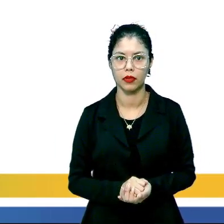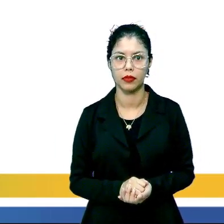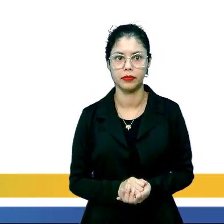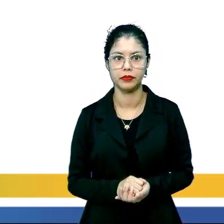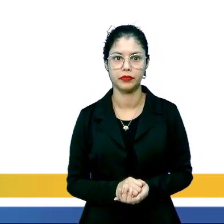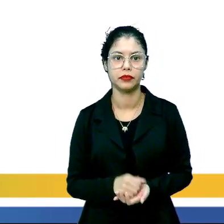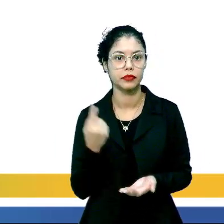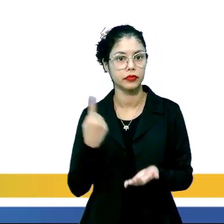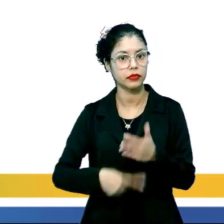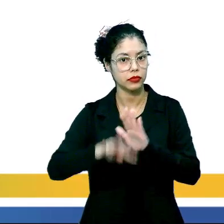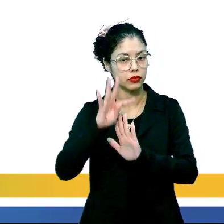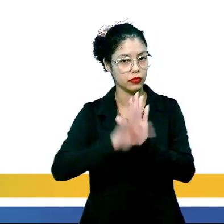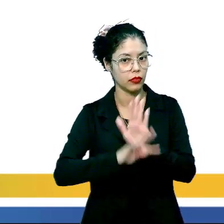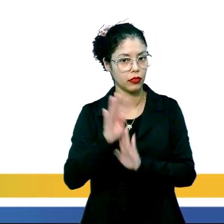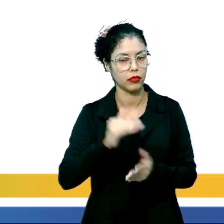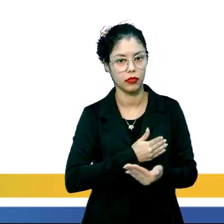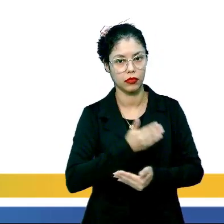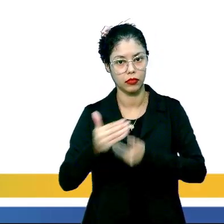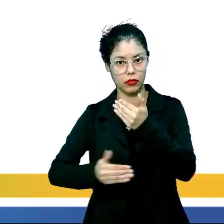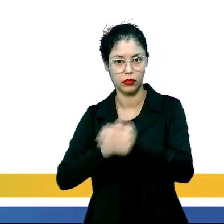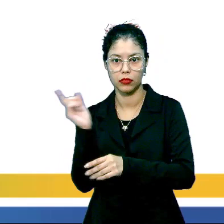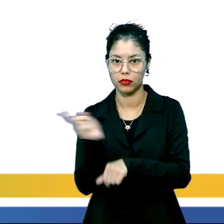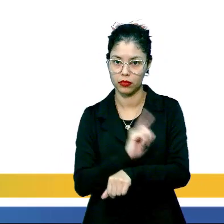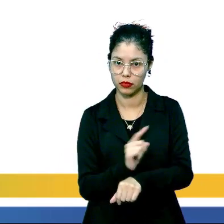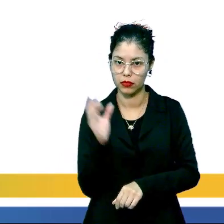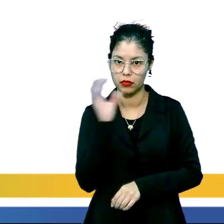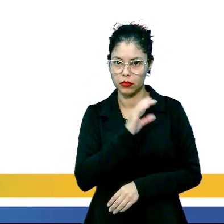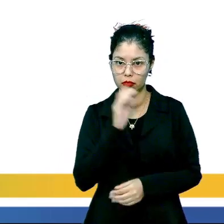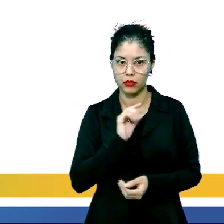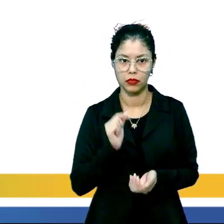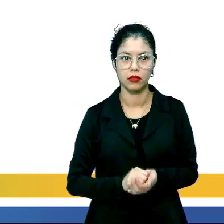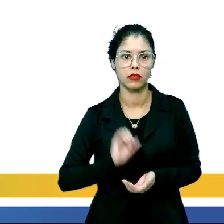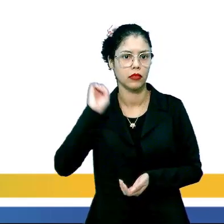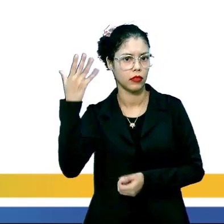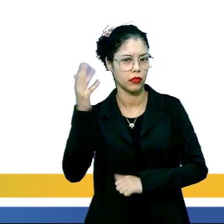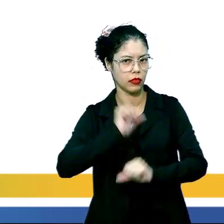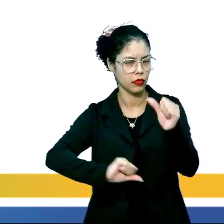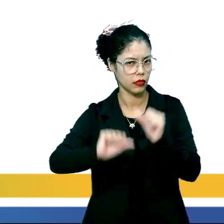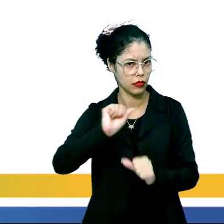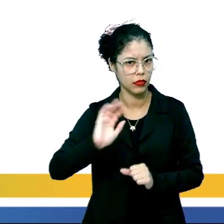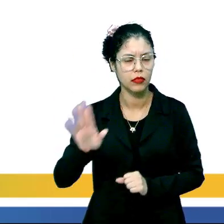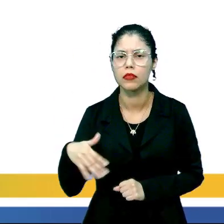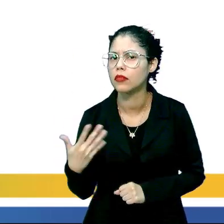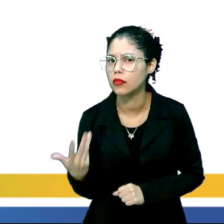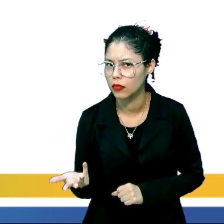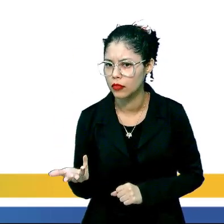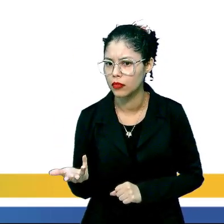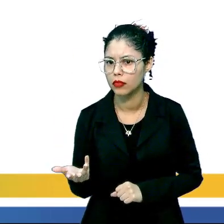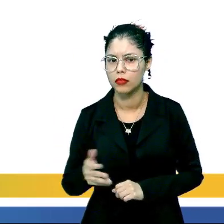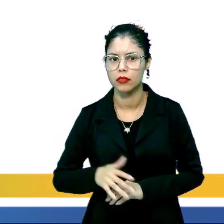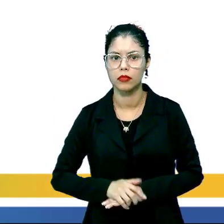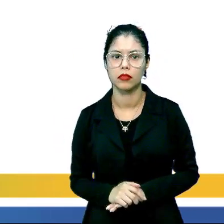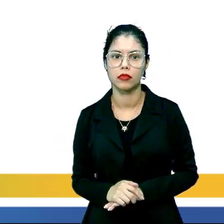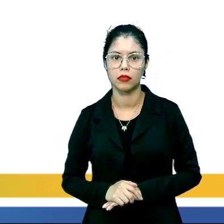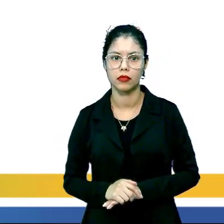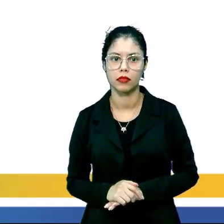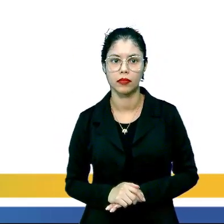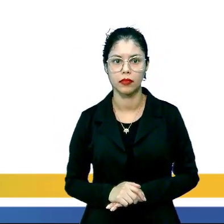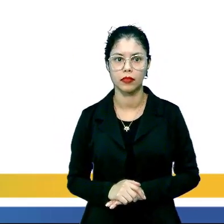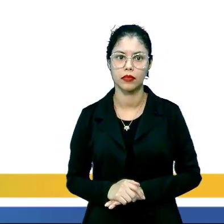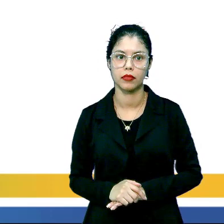enunciado. De acordo com o texto, durante a aceleração das partículas, ocorre a transformação de